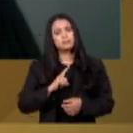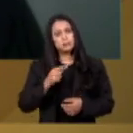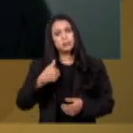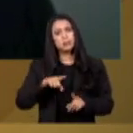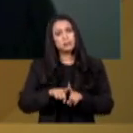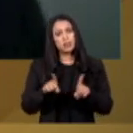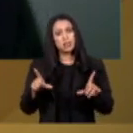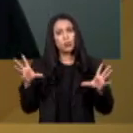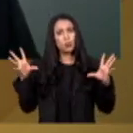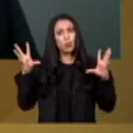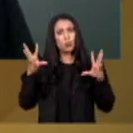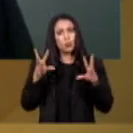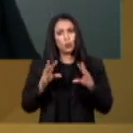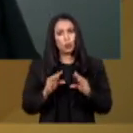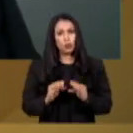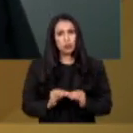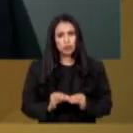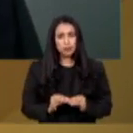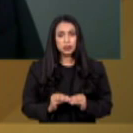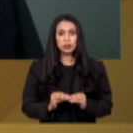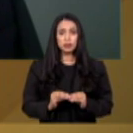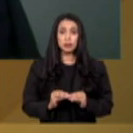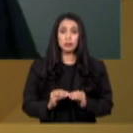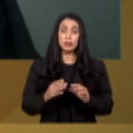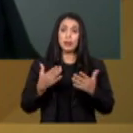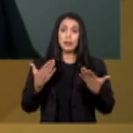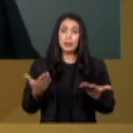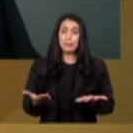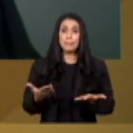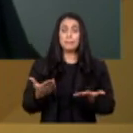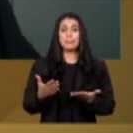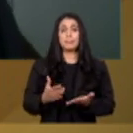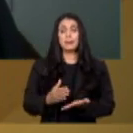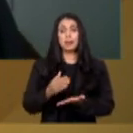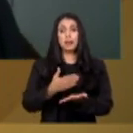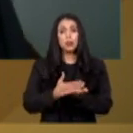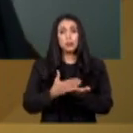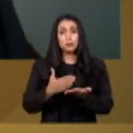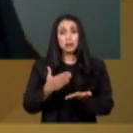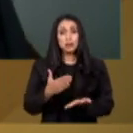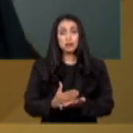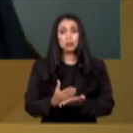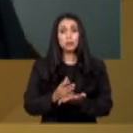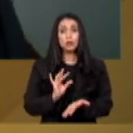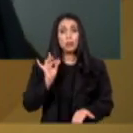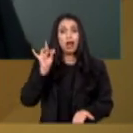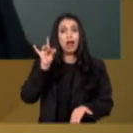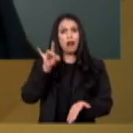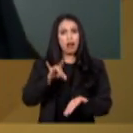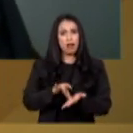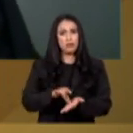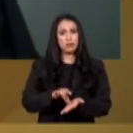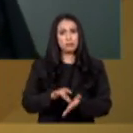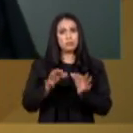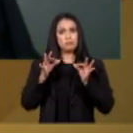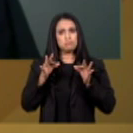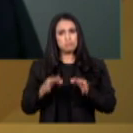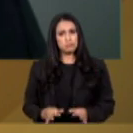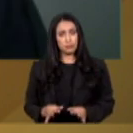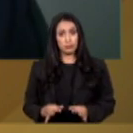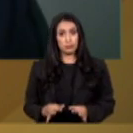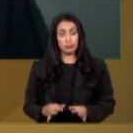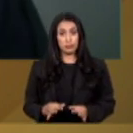eu possa resumiu está principiando por uma afirmação ou seja